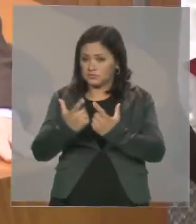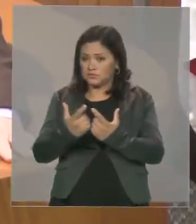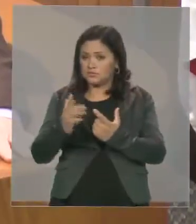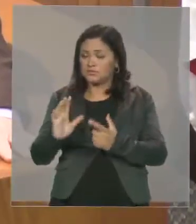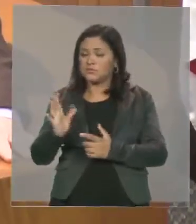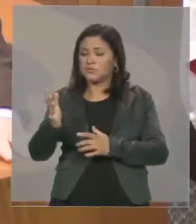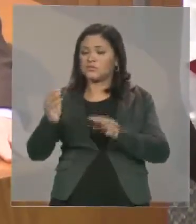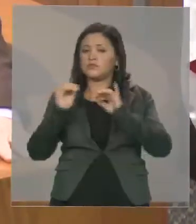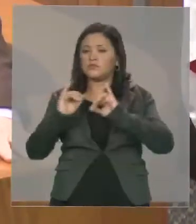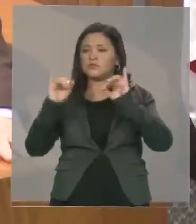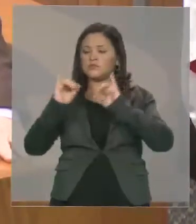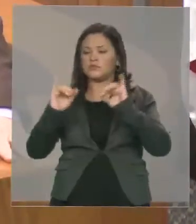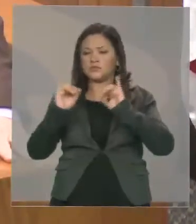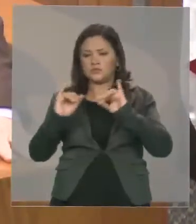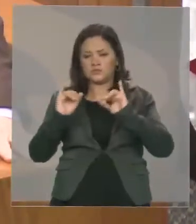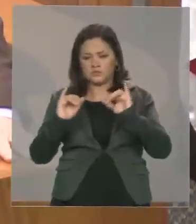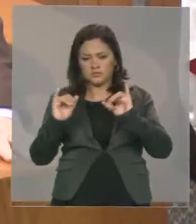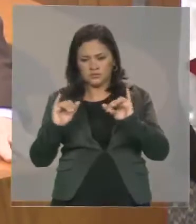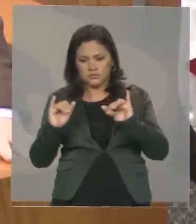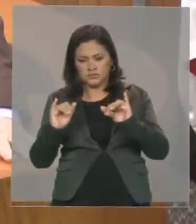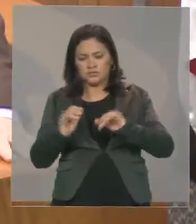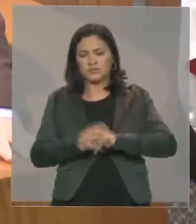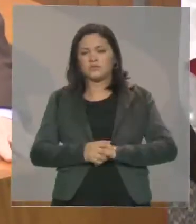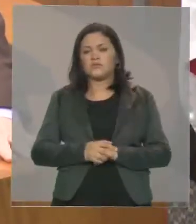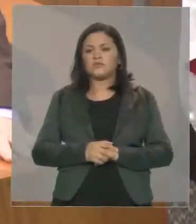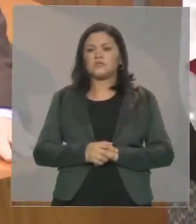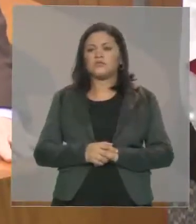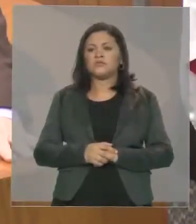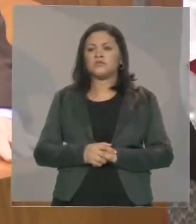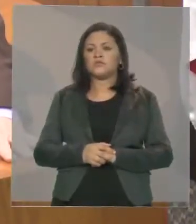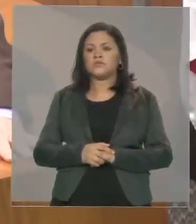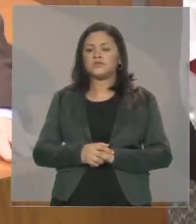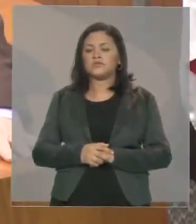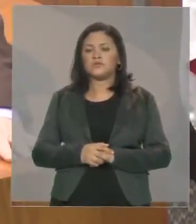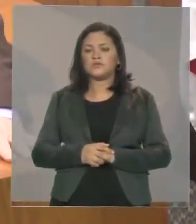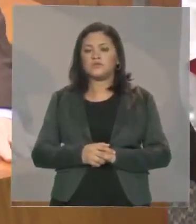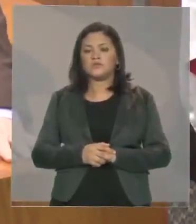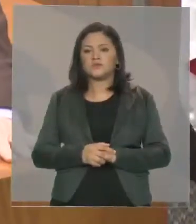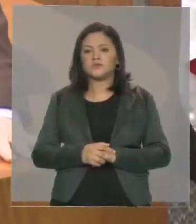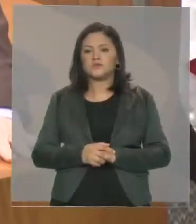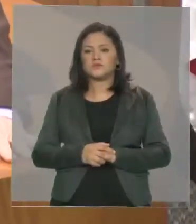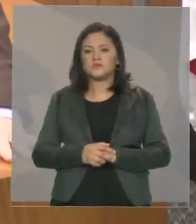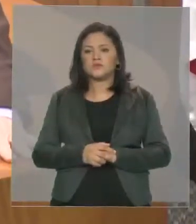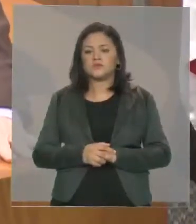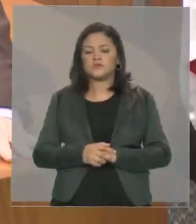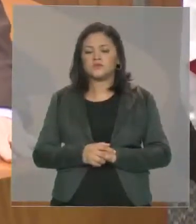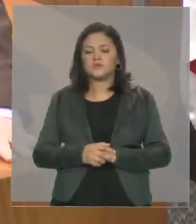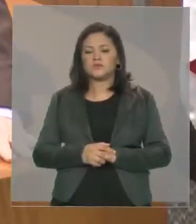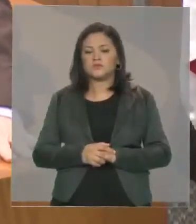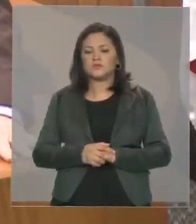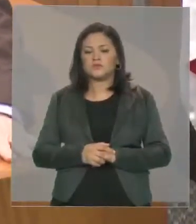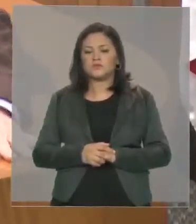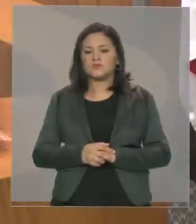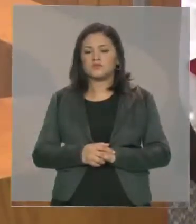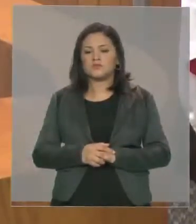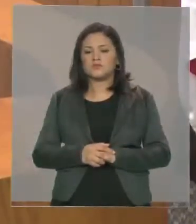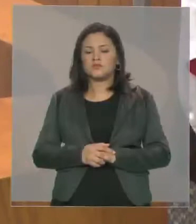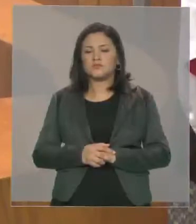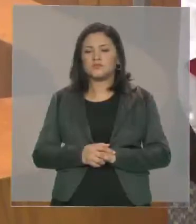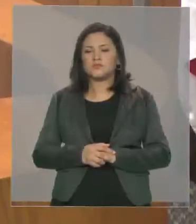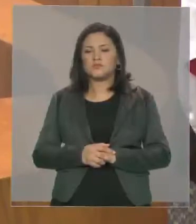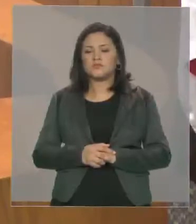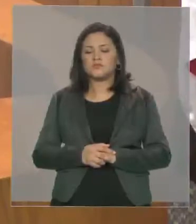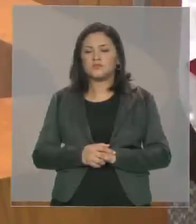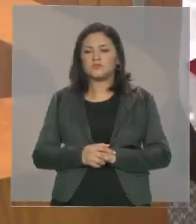É sobre as providências que foram tomadas quanto ao agendamento e o